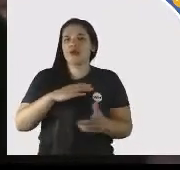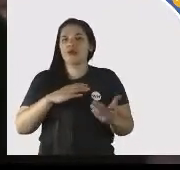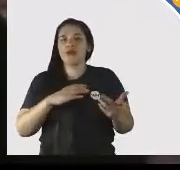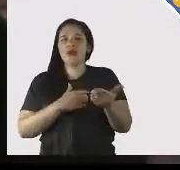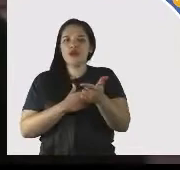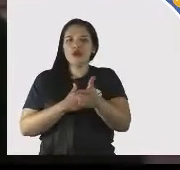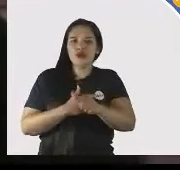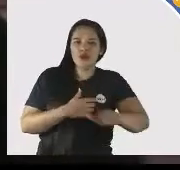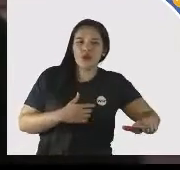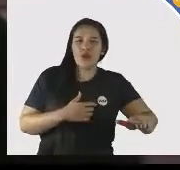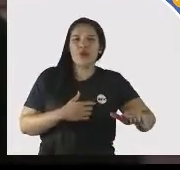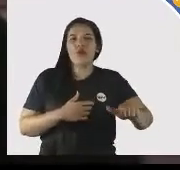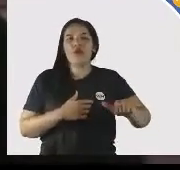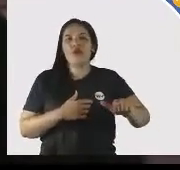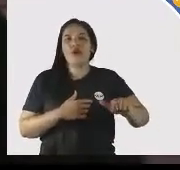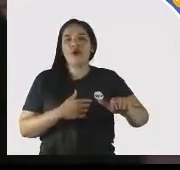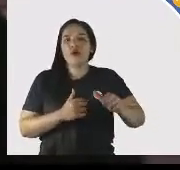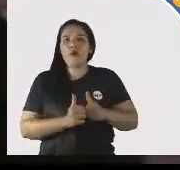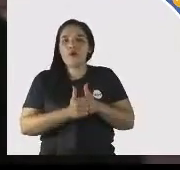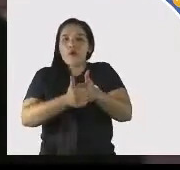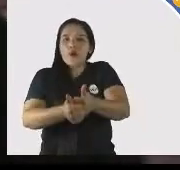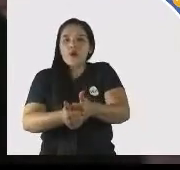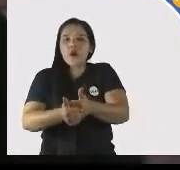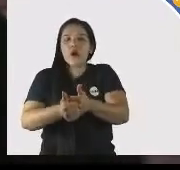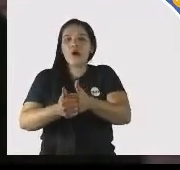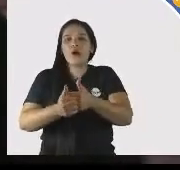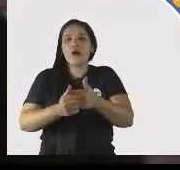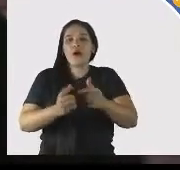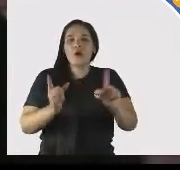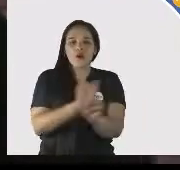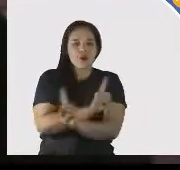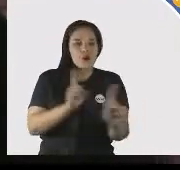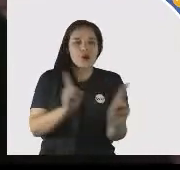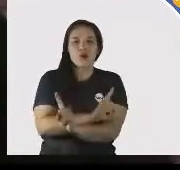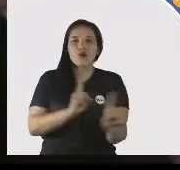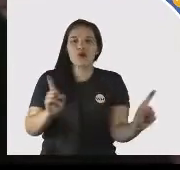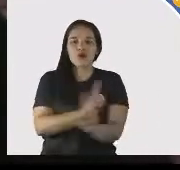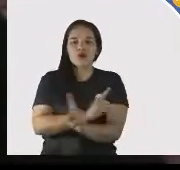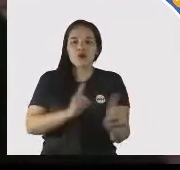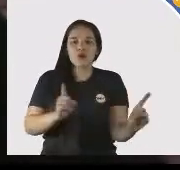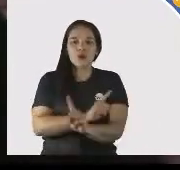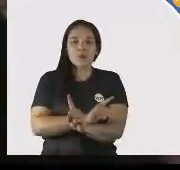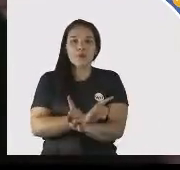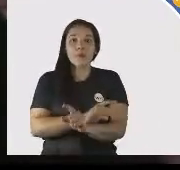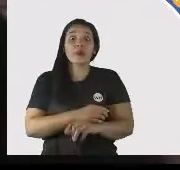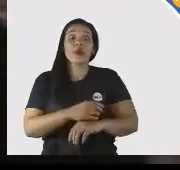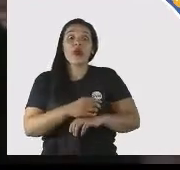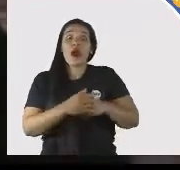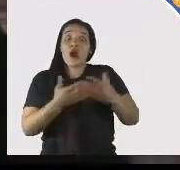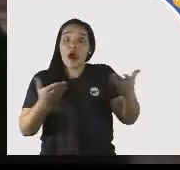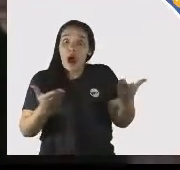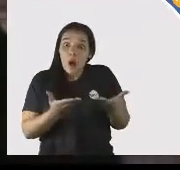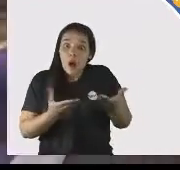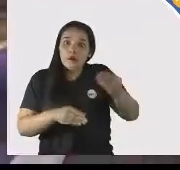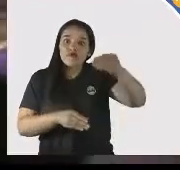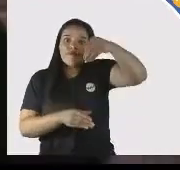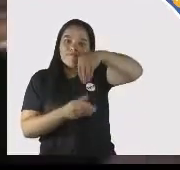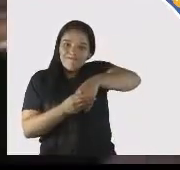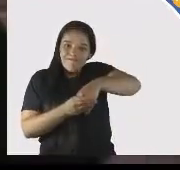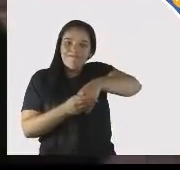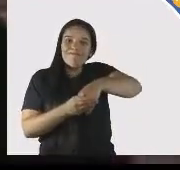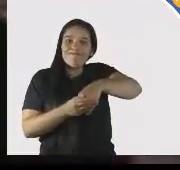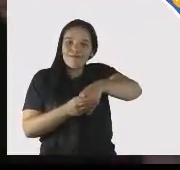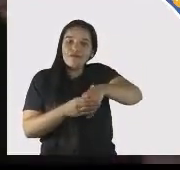retomada do segmento de rodoviário nós temos um ano eleitoral que normalmente